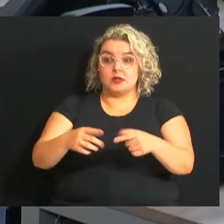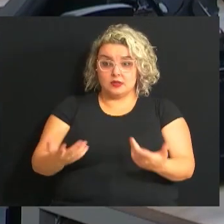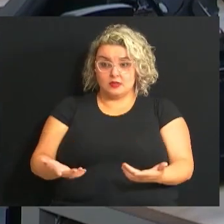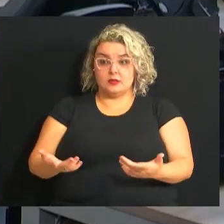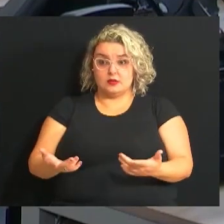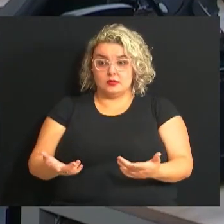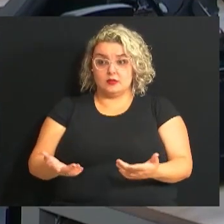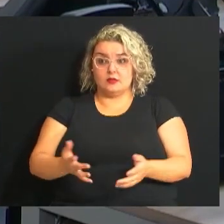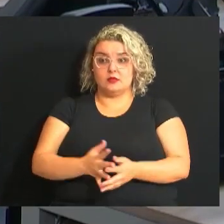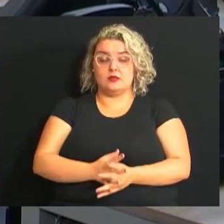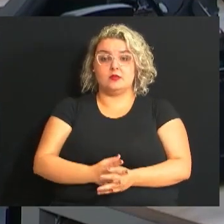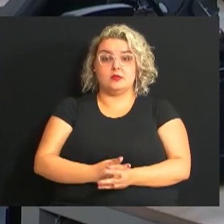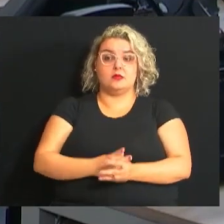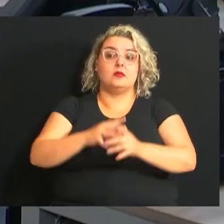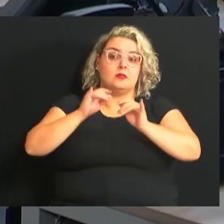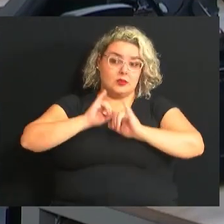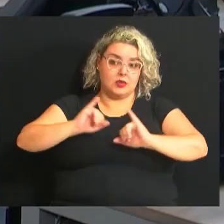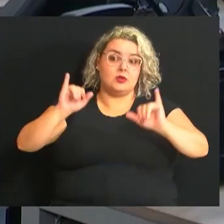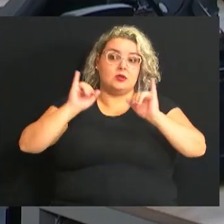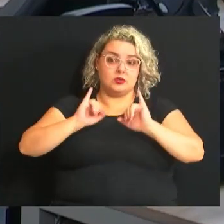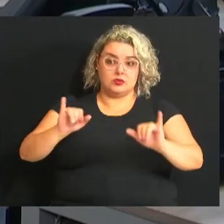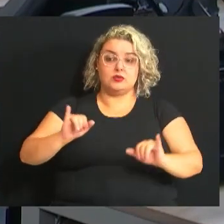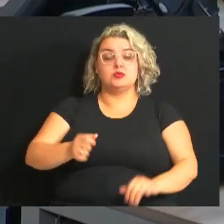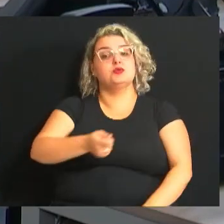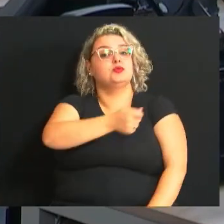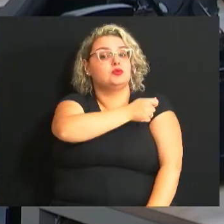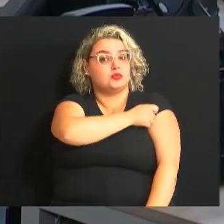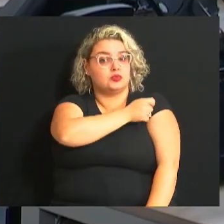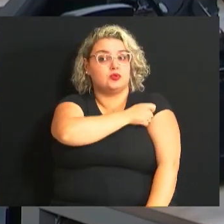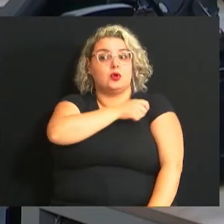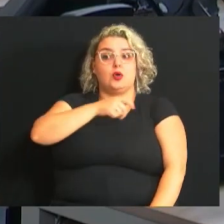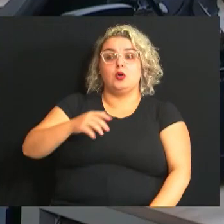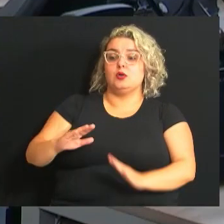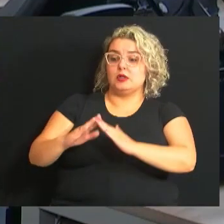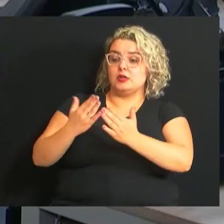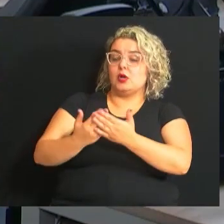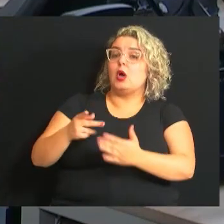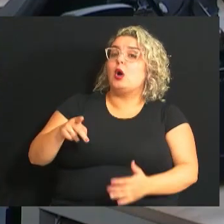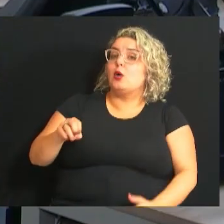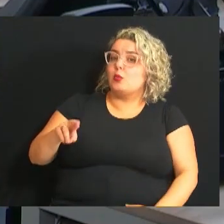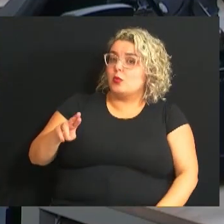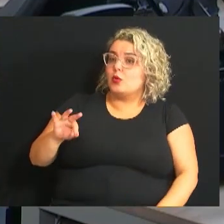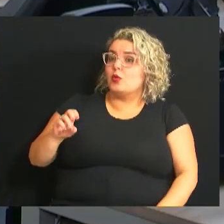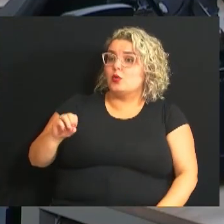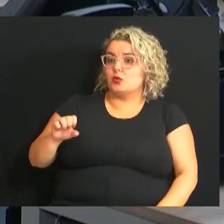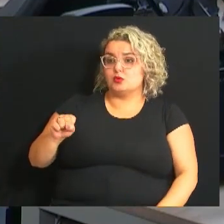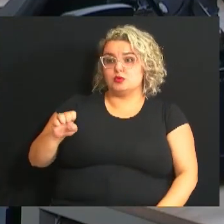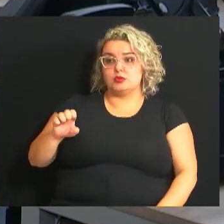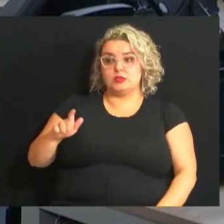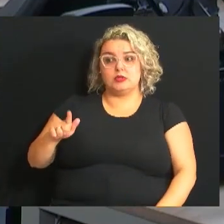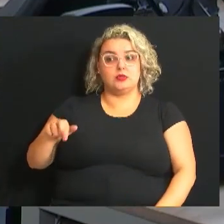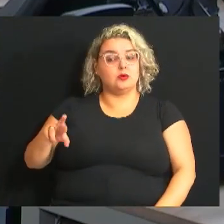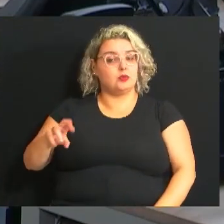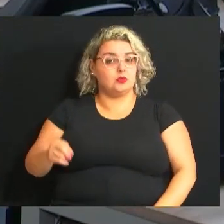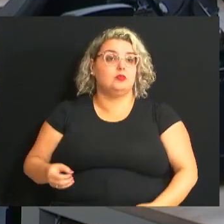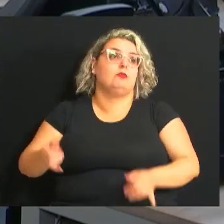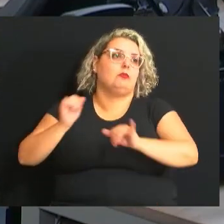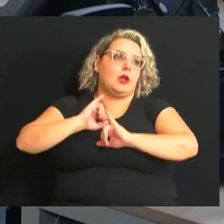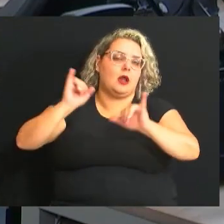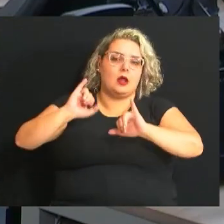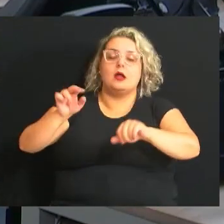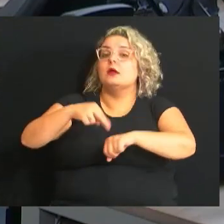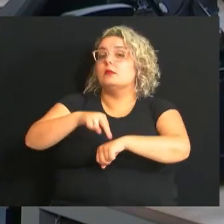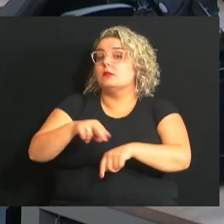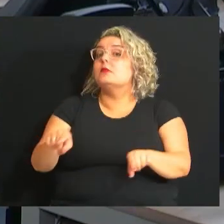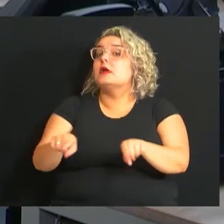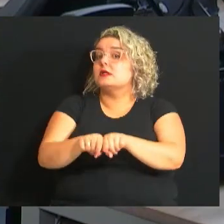uma notícia, né, de um aluno da escola Porto Seguro também, que teve muita repercussão nacional inclusive, mas a gente recebeu